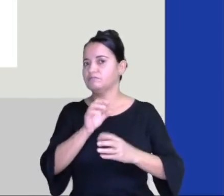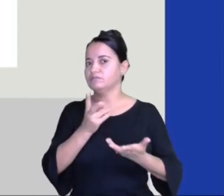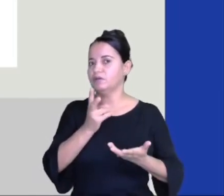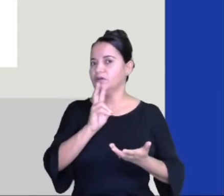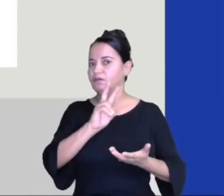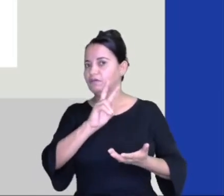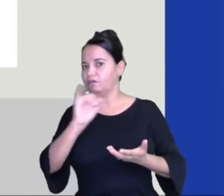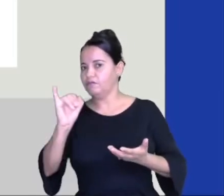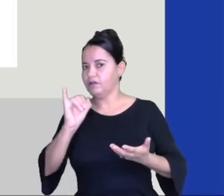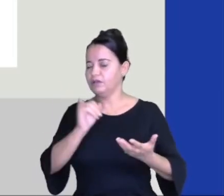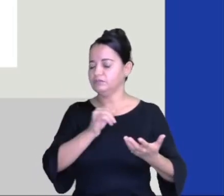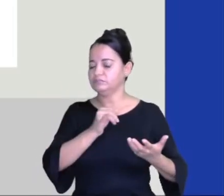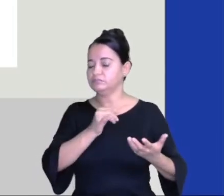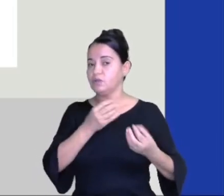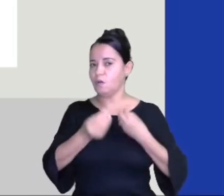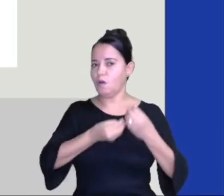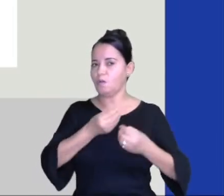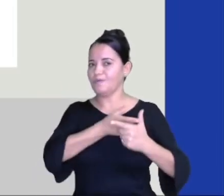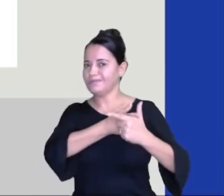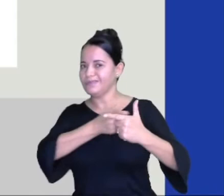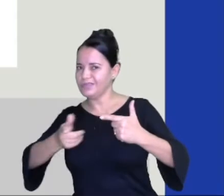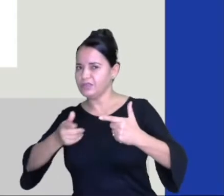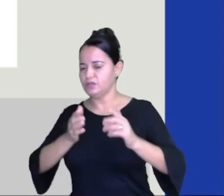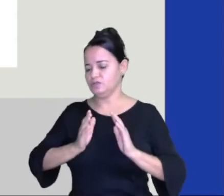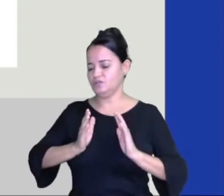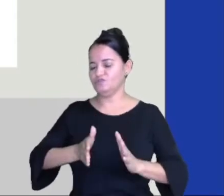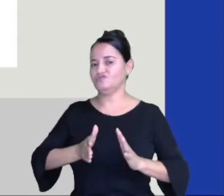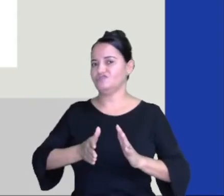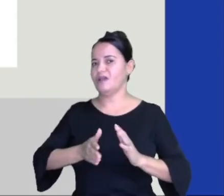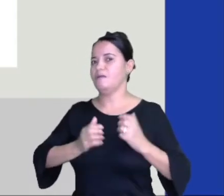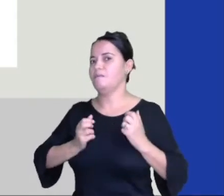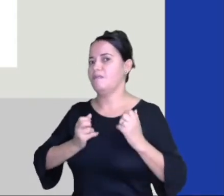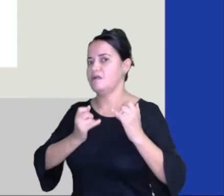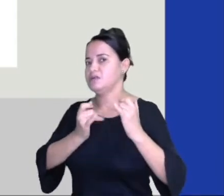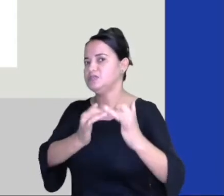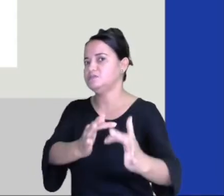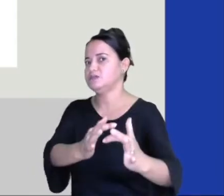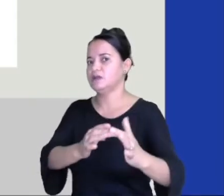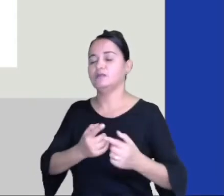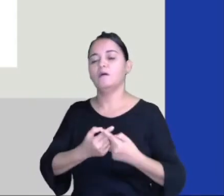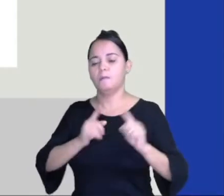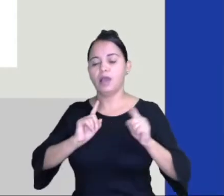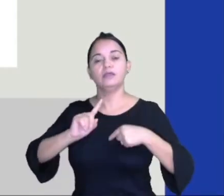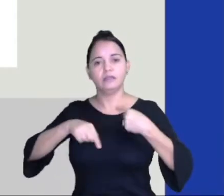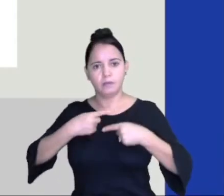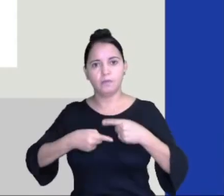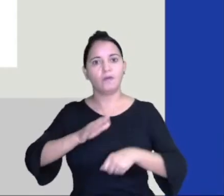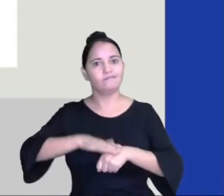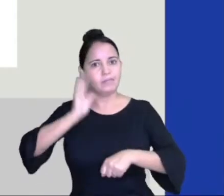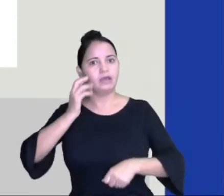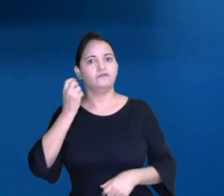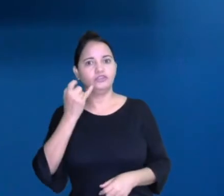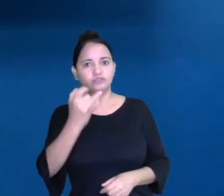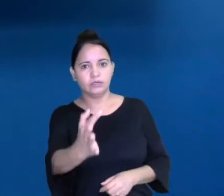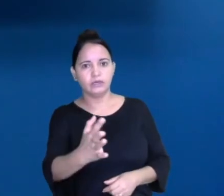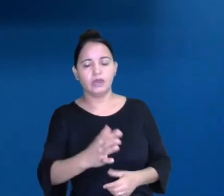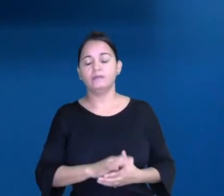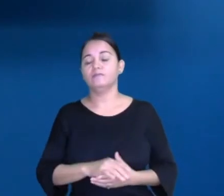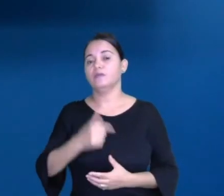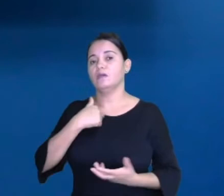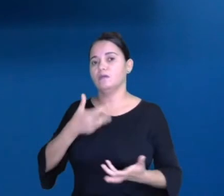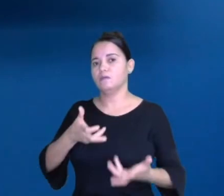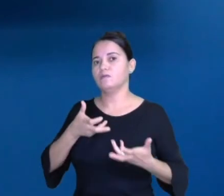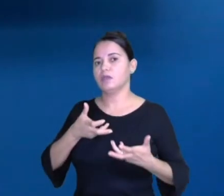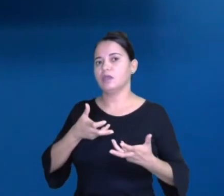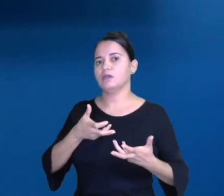eu estou adiantando a divisão, mas a gente vai vir ainda para a resolução de divisão. Aqui eu não quero a resolução. Eu quero usar